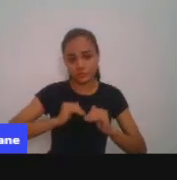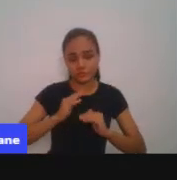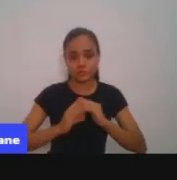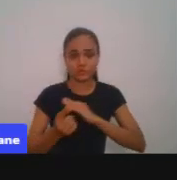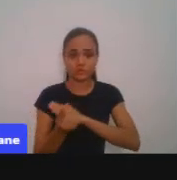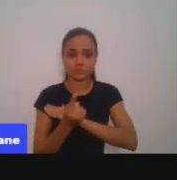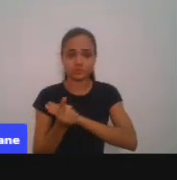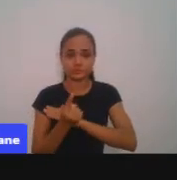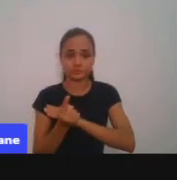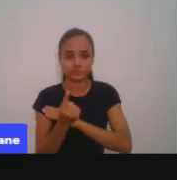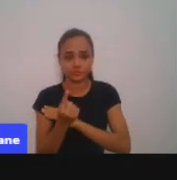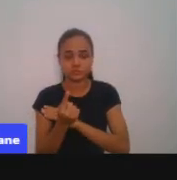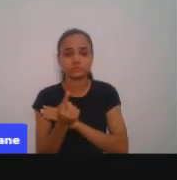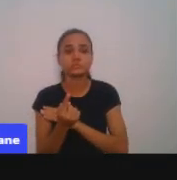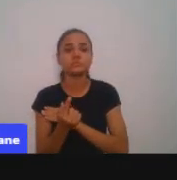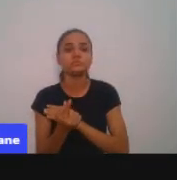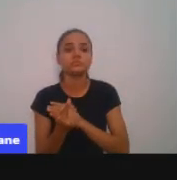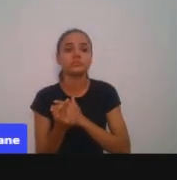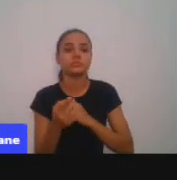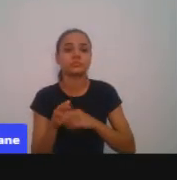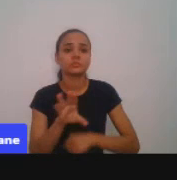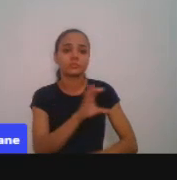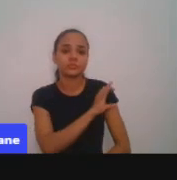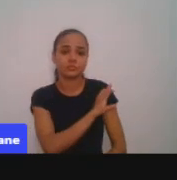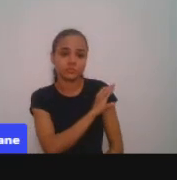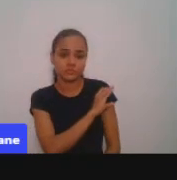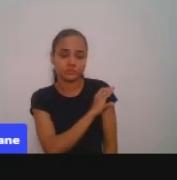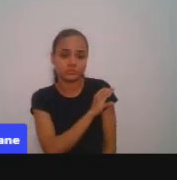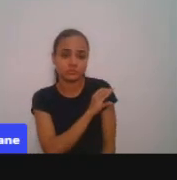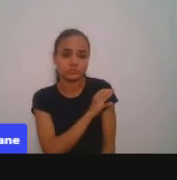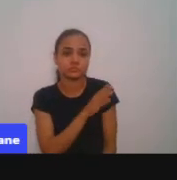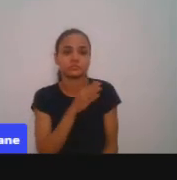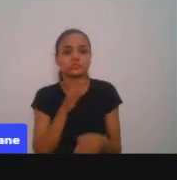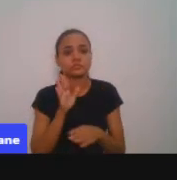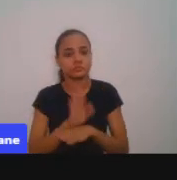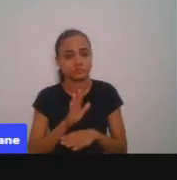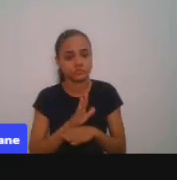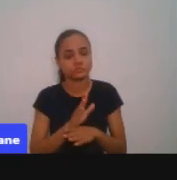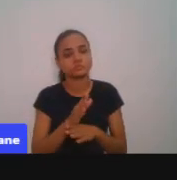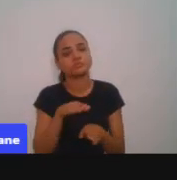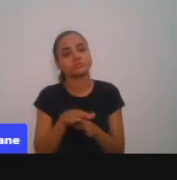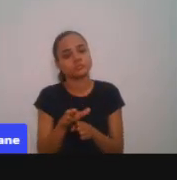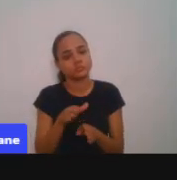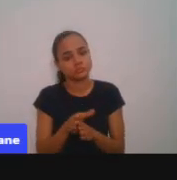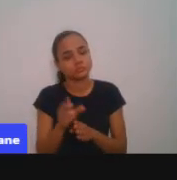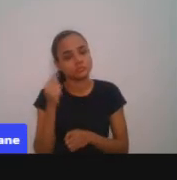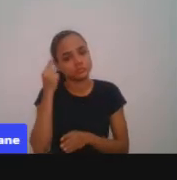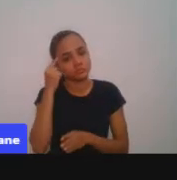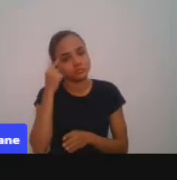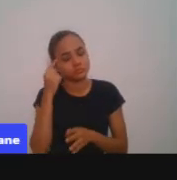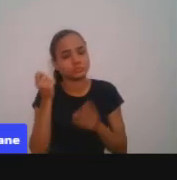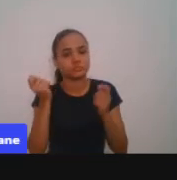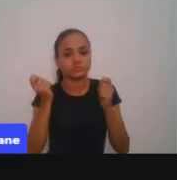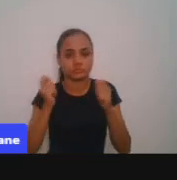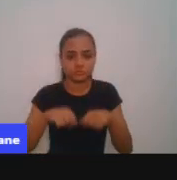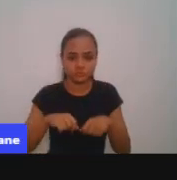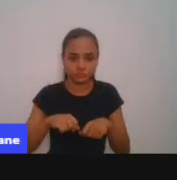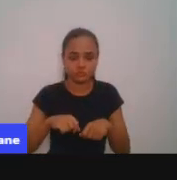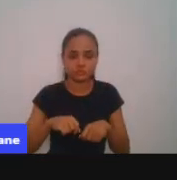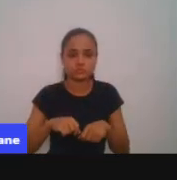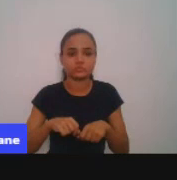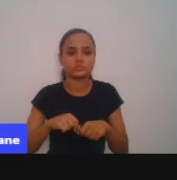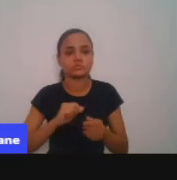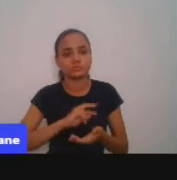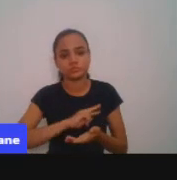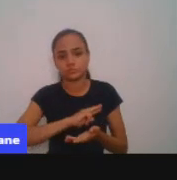por trás também, ajudando, orientando, também pensando nas possibilidades, quer dizer, são desafios